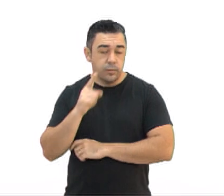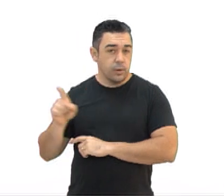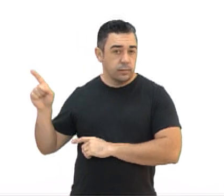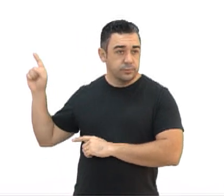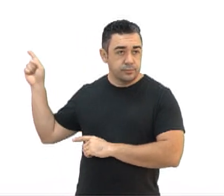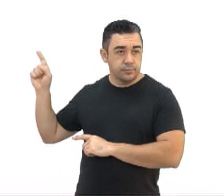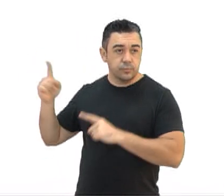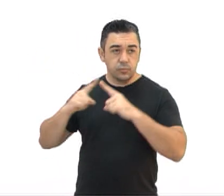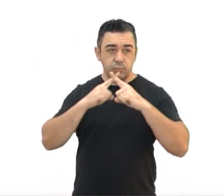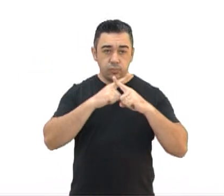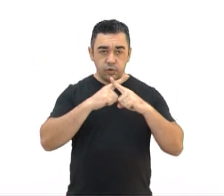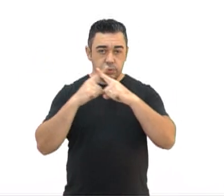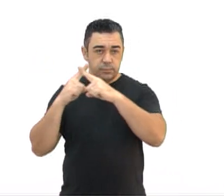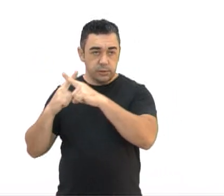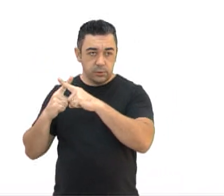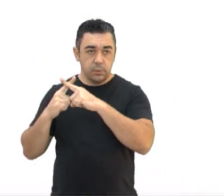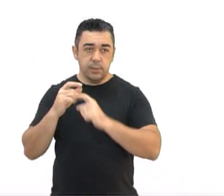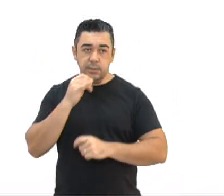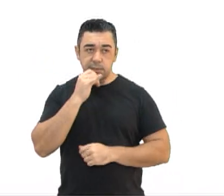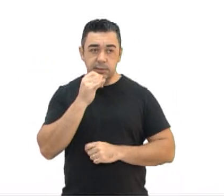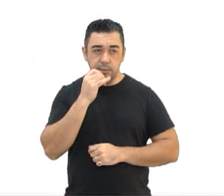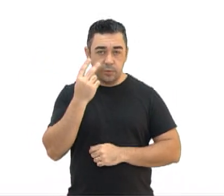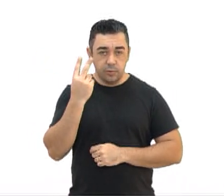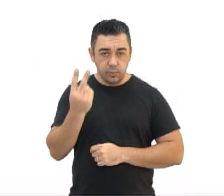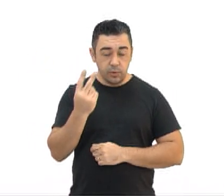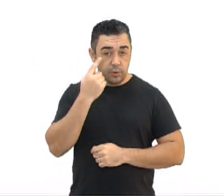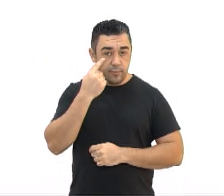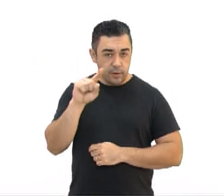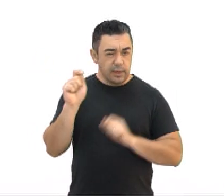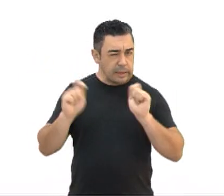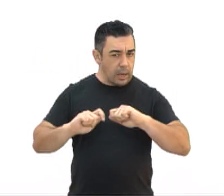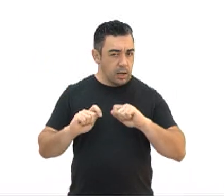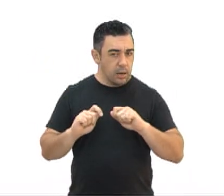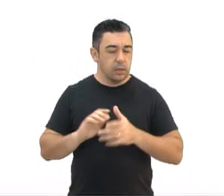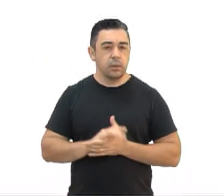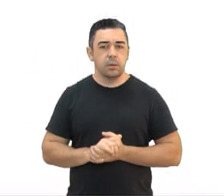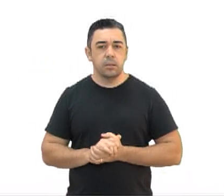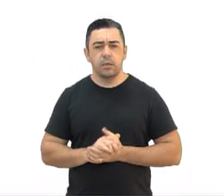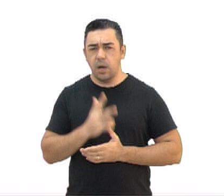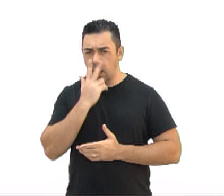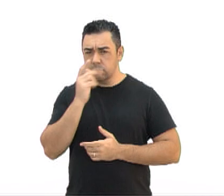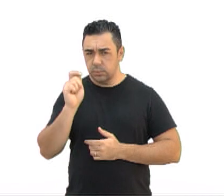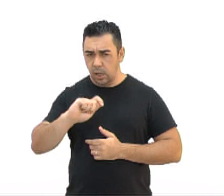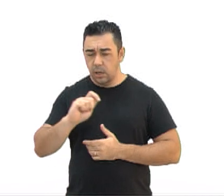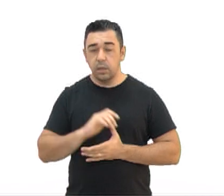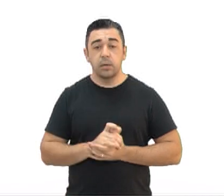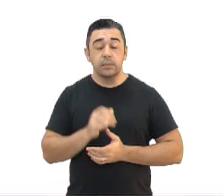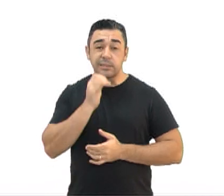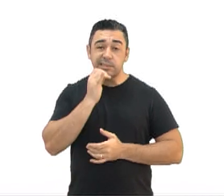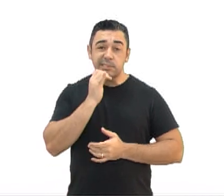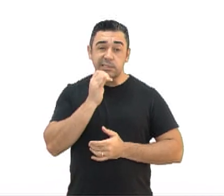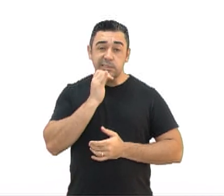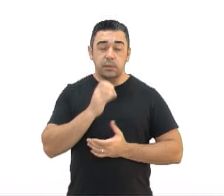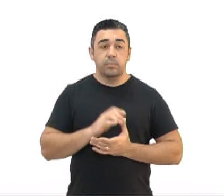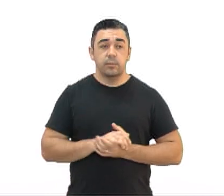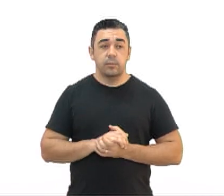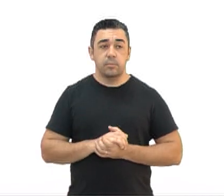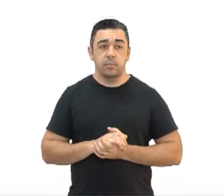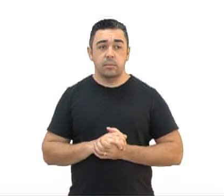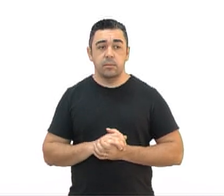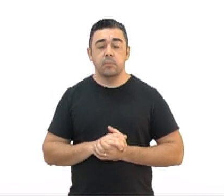a multiplicação de duas matrizes. Vamos analisar se a gente pode multiplicar? Será que a gente pode? Então, vamos ver se o número